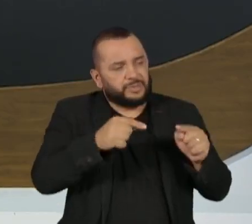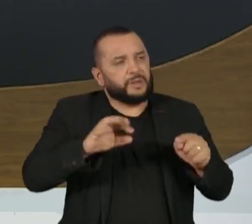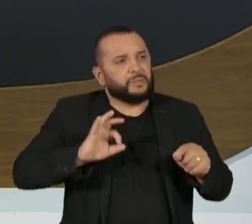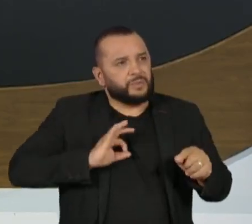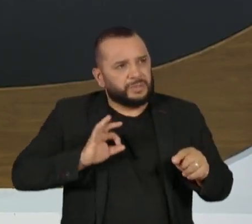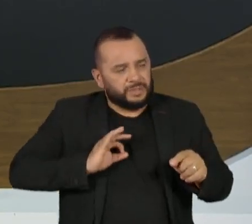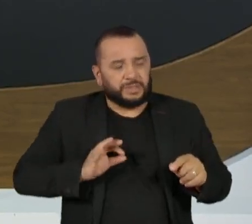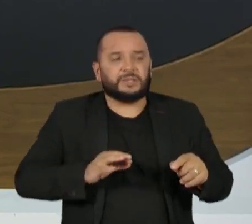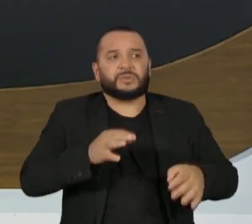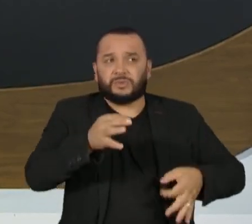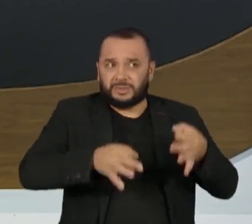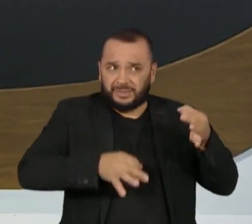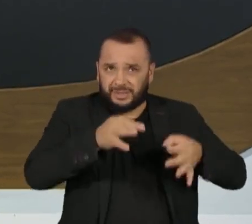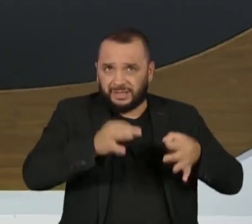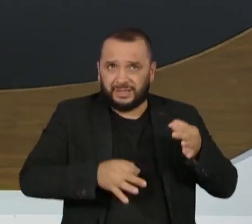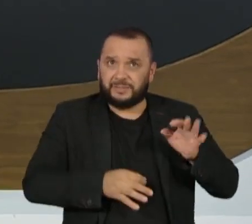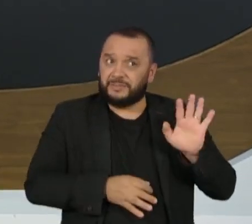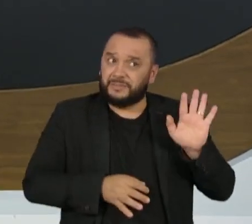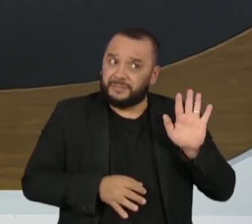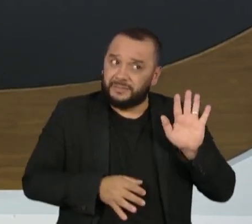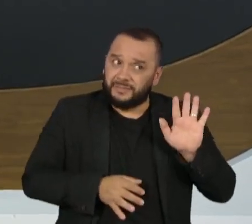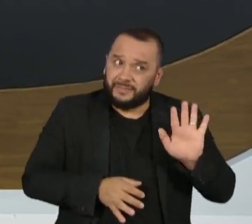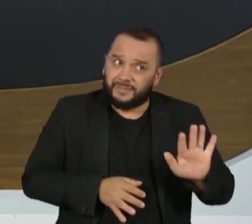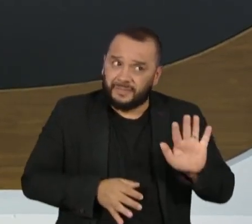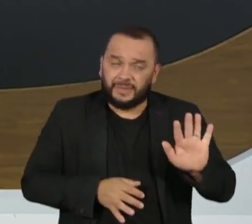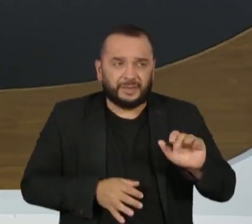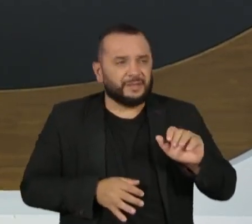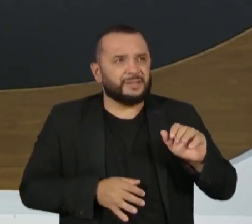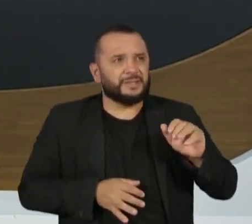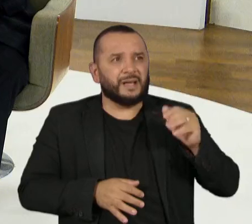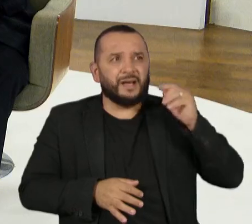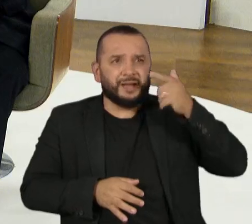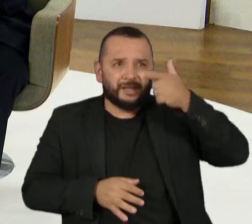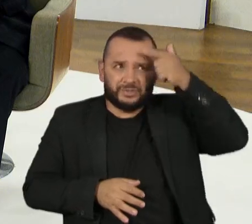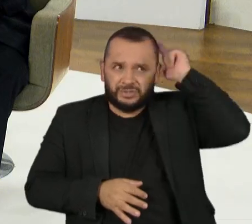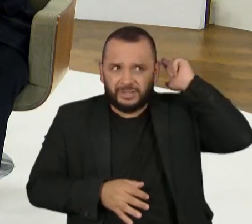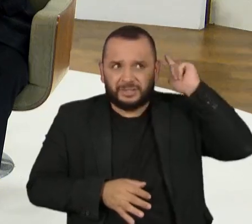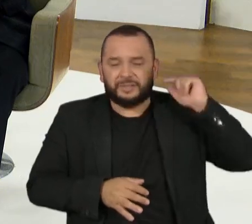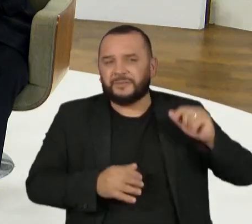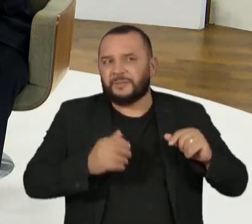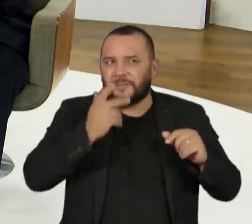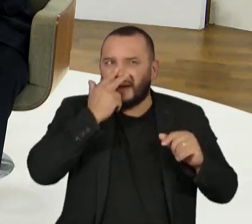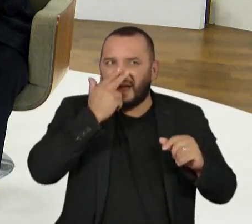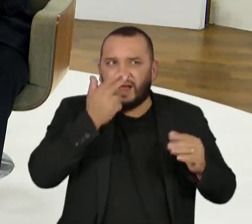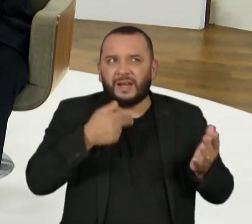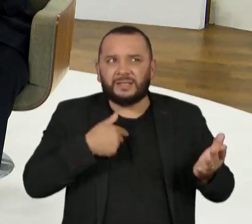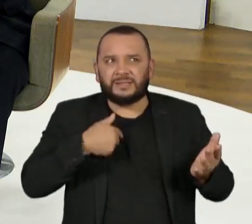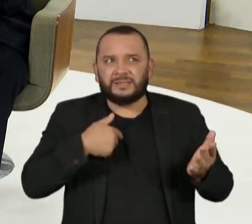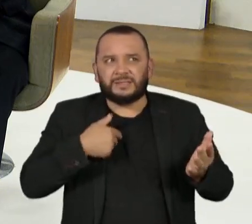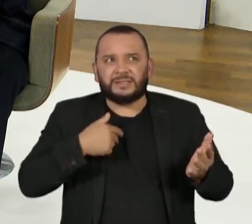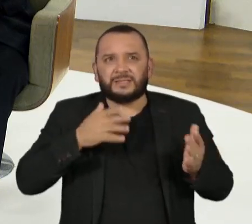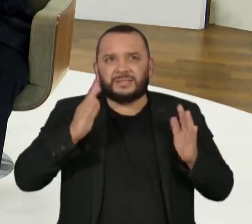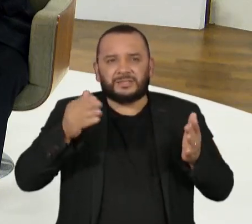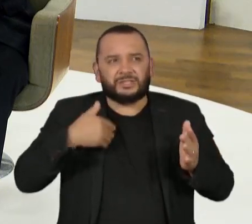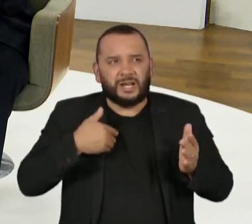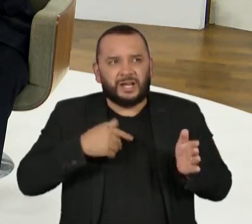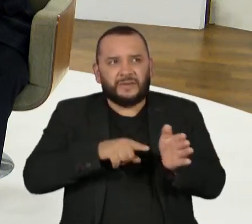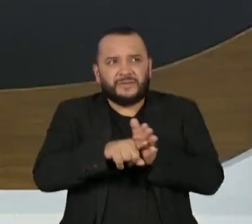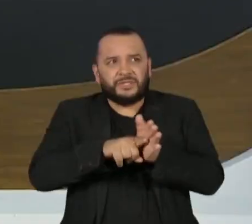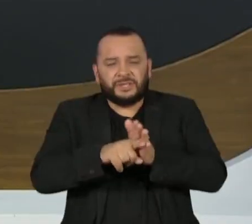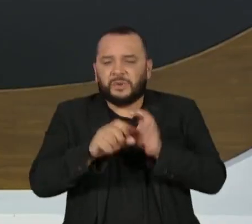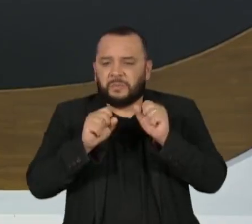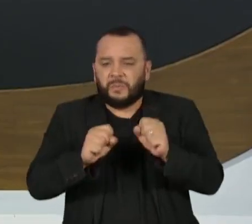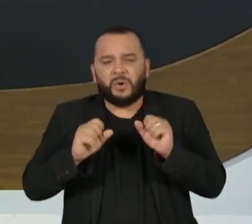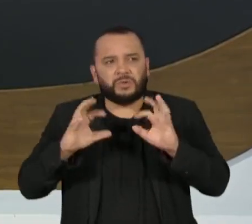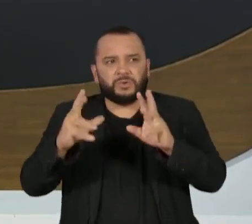judiciário. Essa excepcionalidade não deixa aí uma espada de Damocles sobre os demais poderes, um inquérito que pode tudo e que